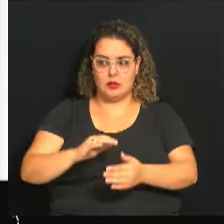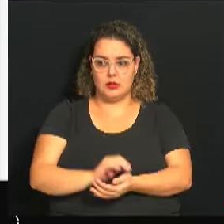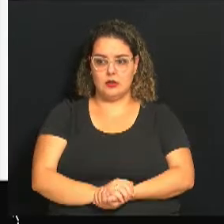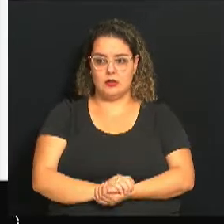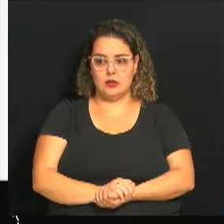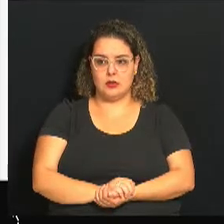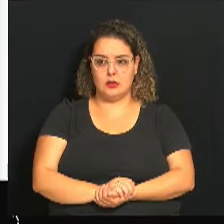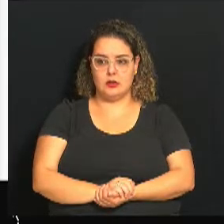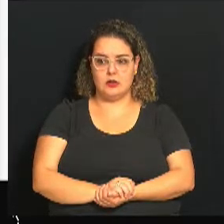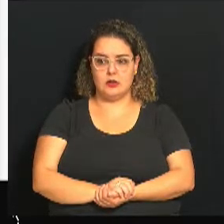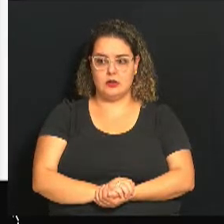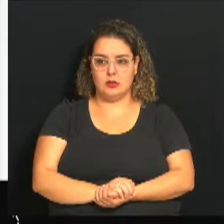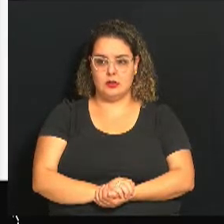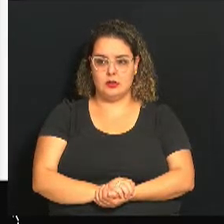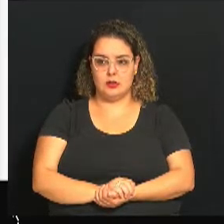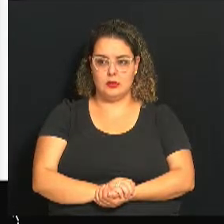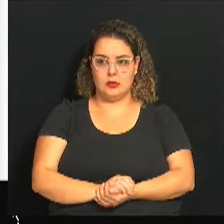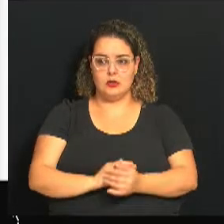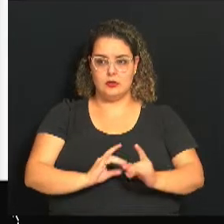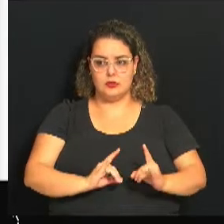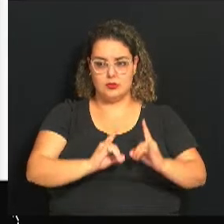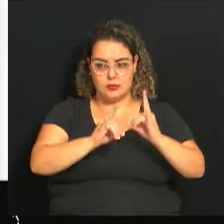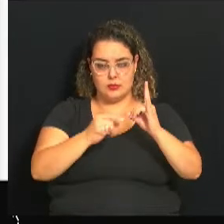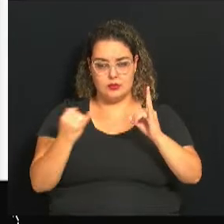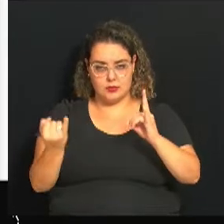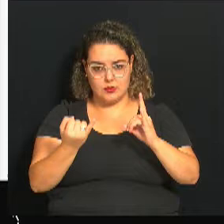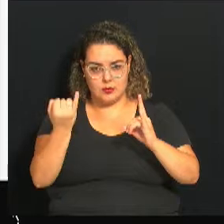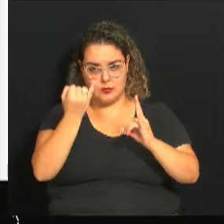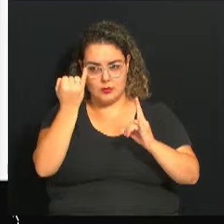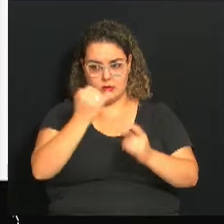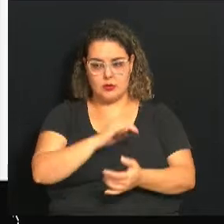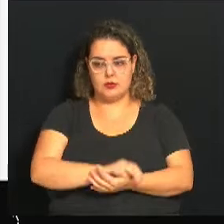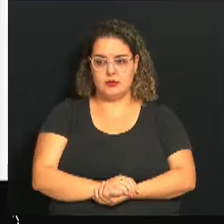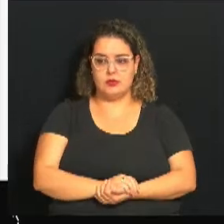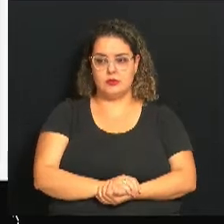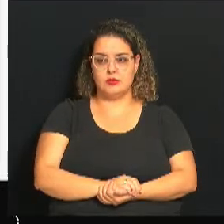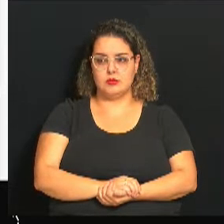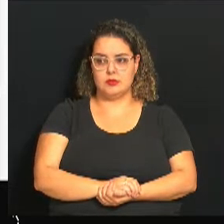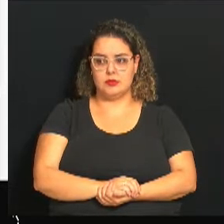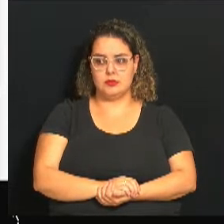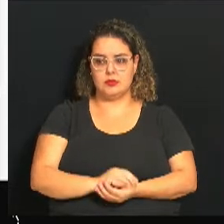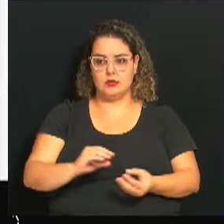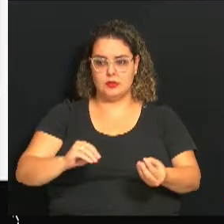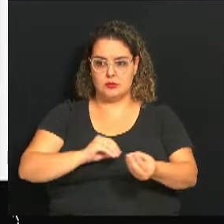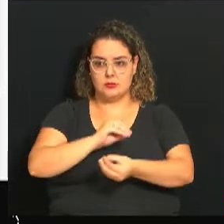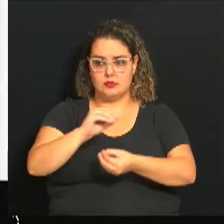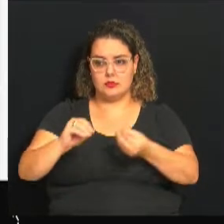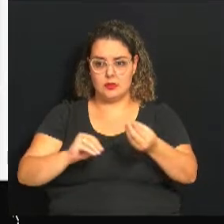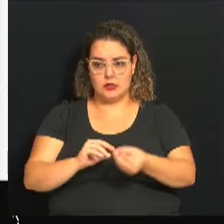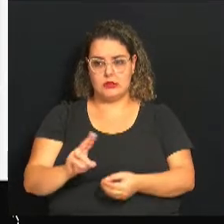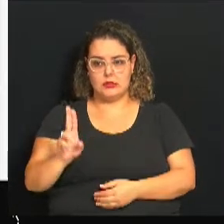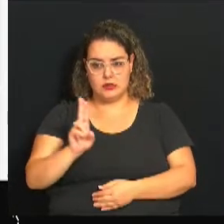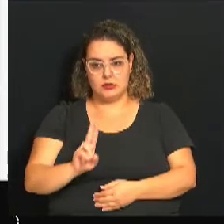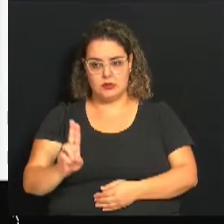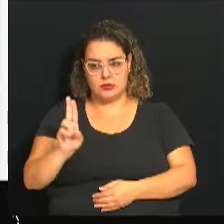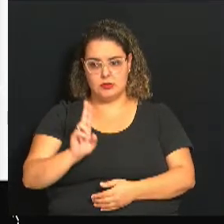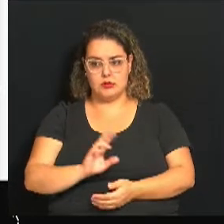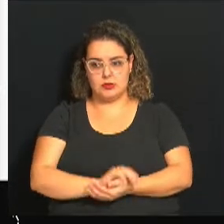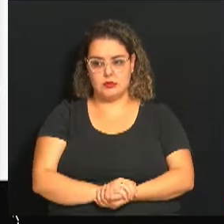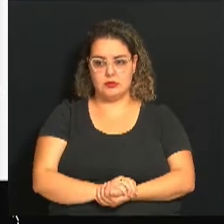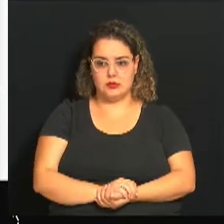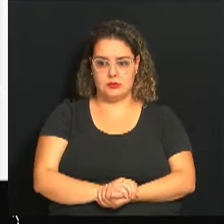segurança, tá? Edifícios importantes que trazem as mesclas de uso. Então, fazer com